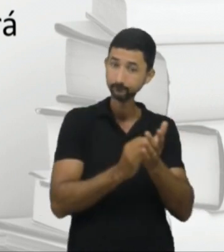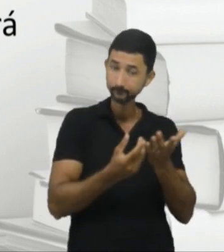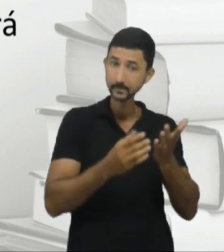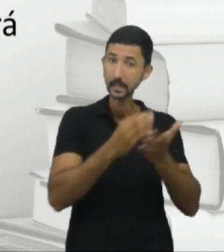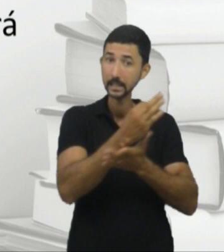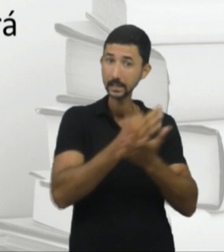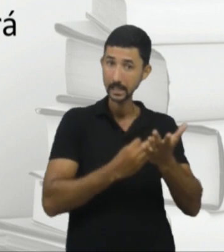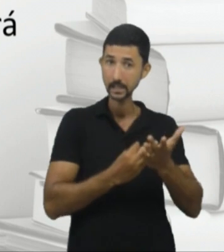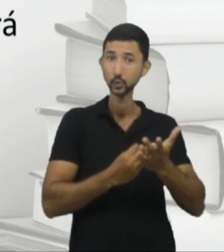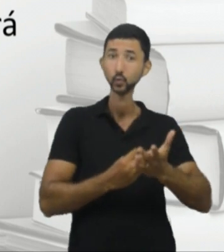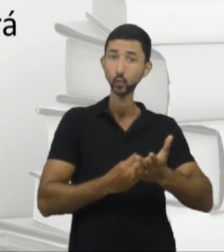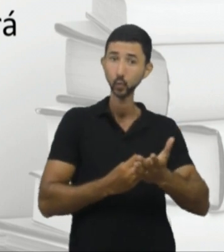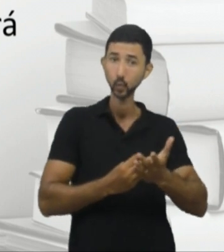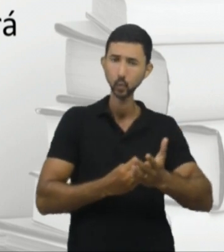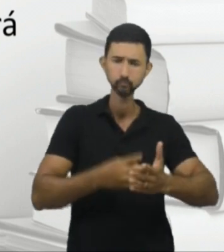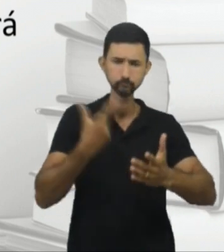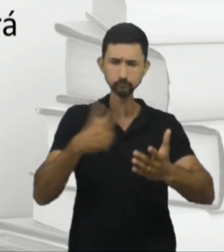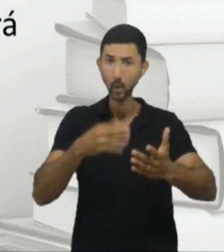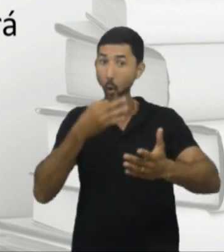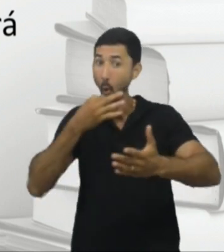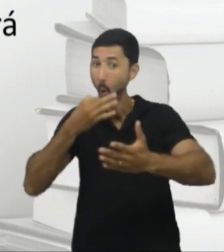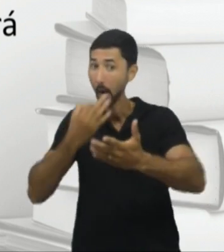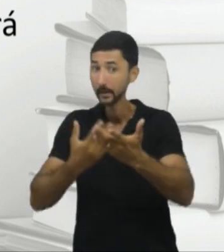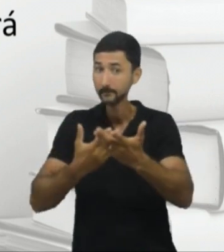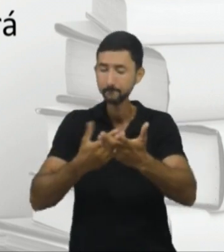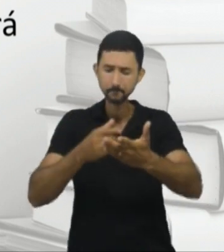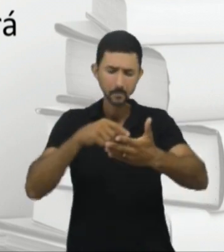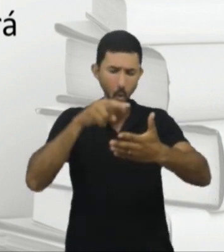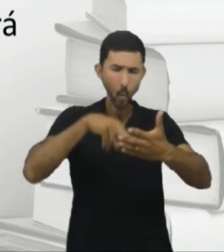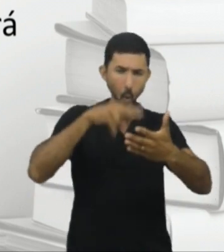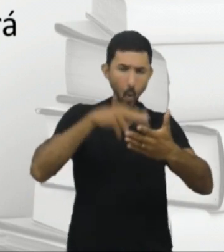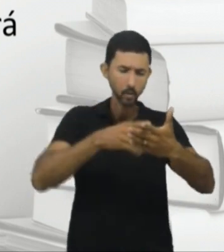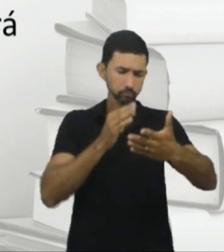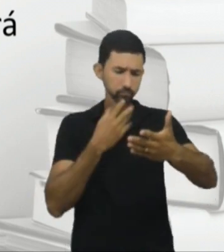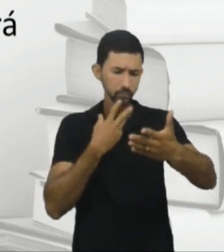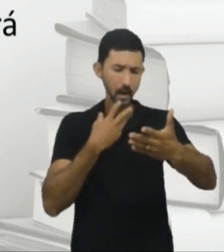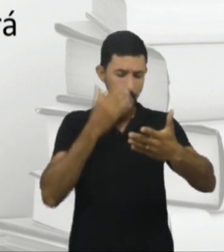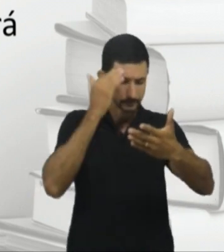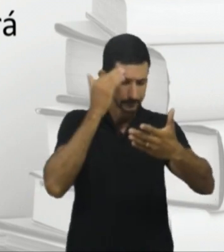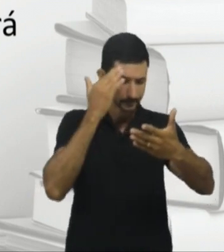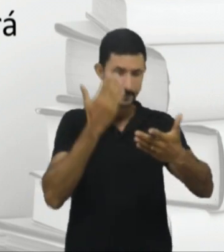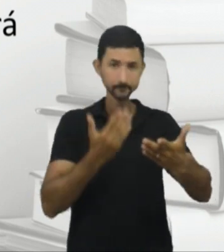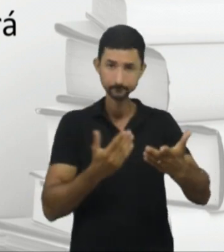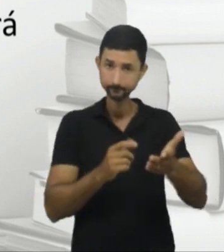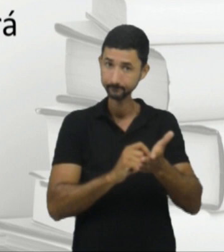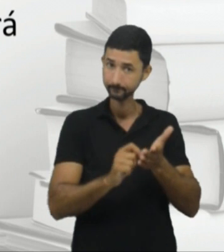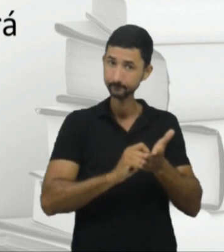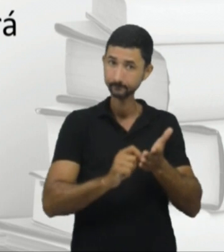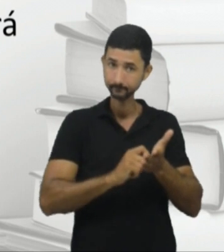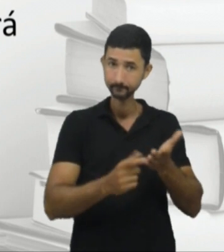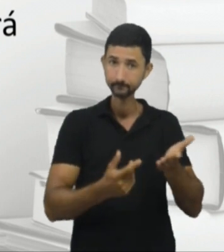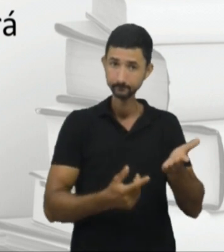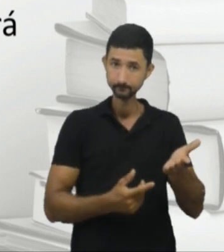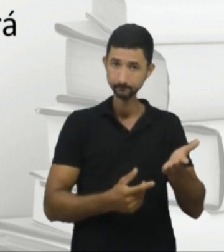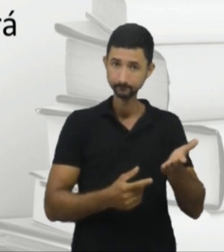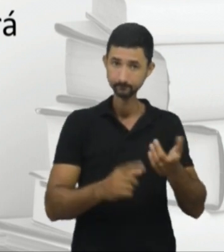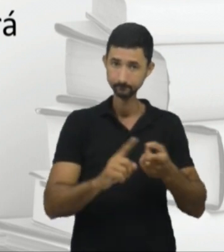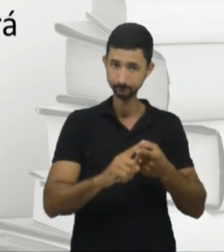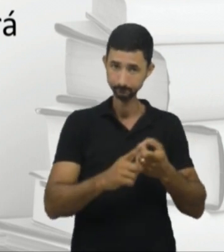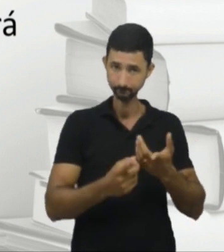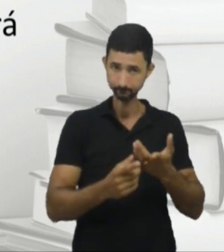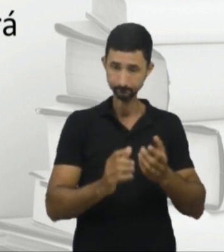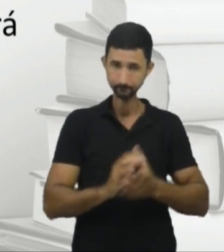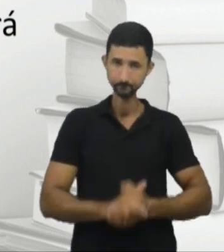texto. Você não tem argumentação se você não tiver articulação. Anota isso aí no seu caderno também, tá